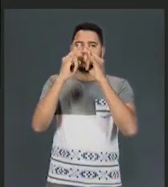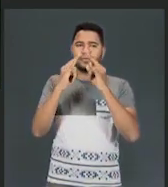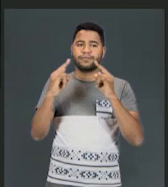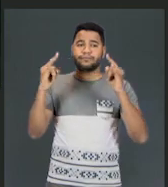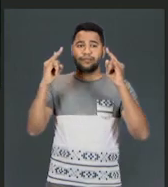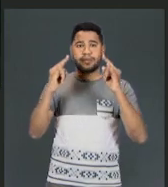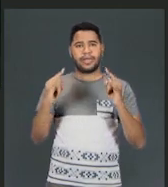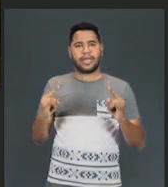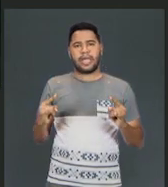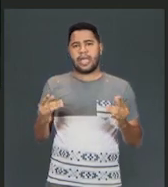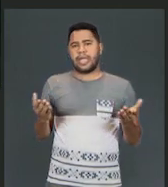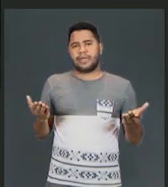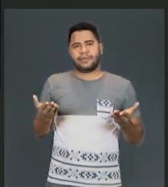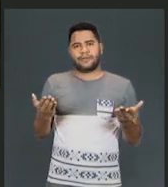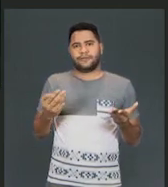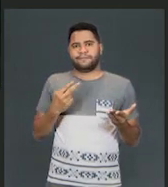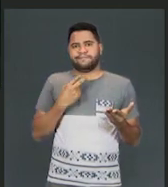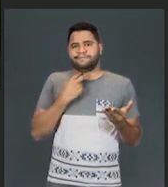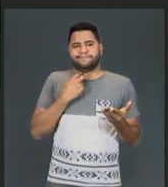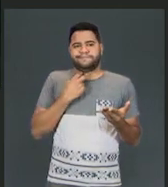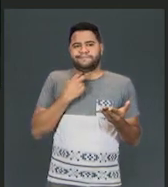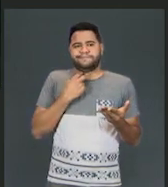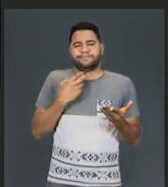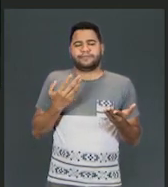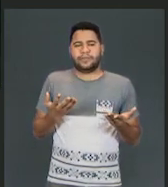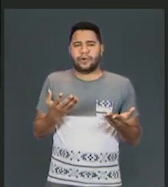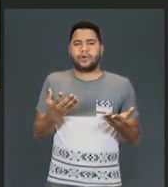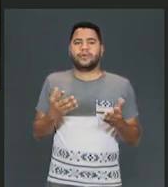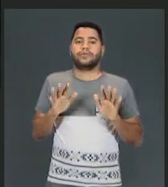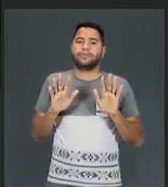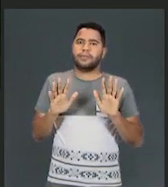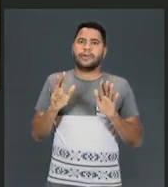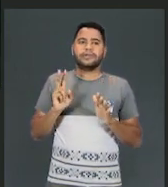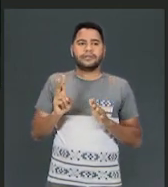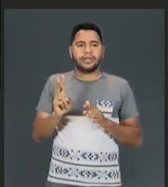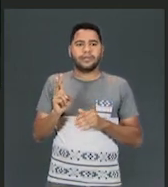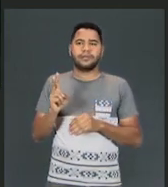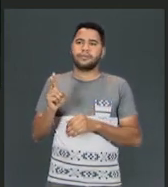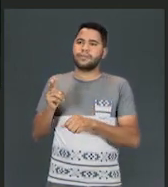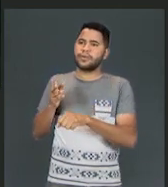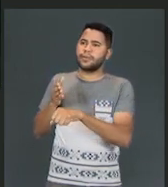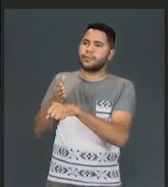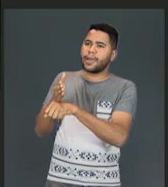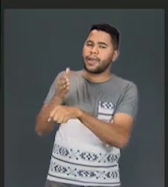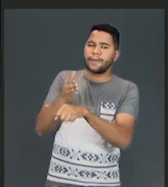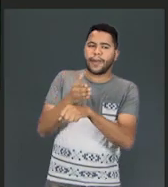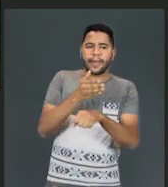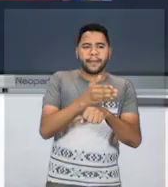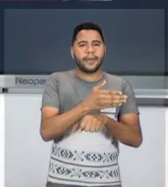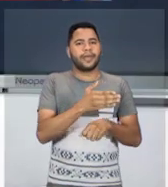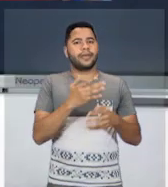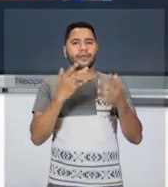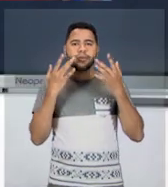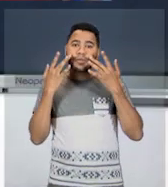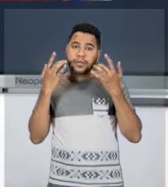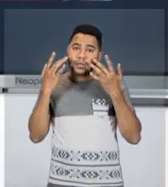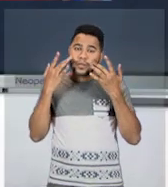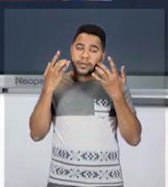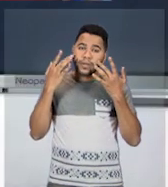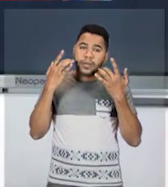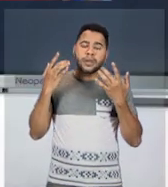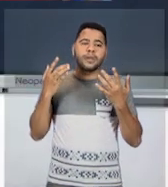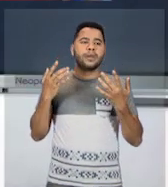tirando agora nessa época de pandemia sempre que tem alguma coisa para fazer alguns teatro para ir